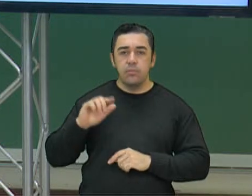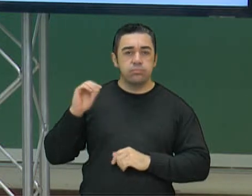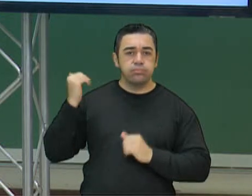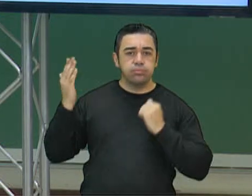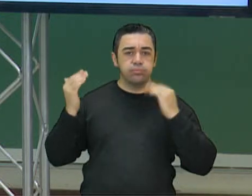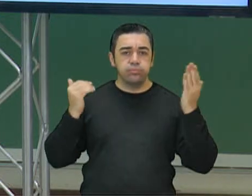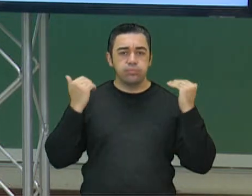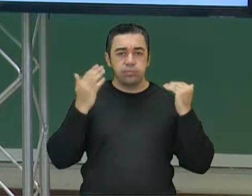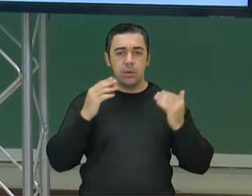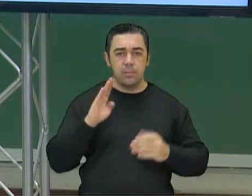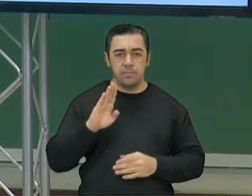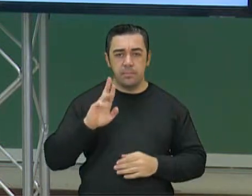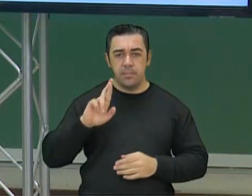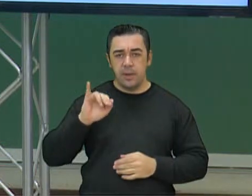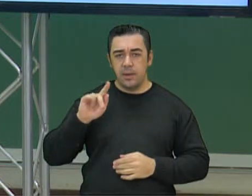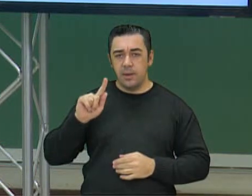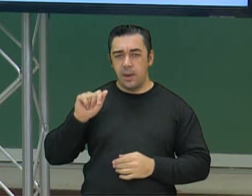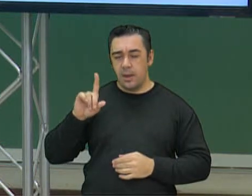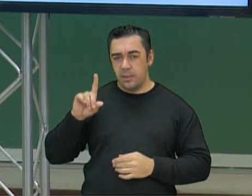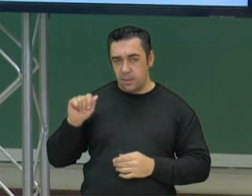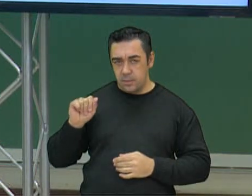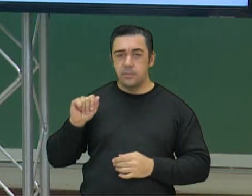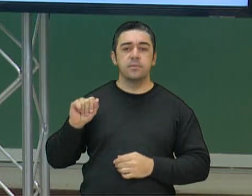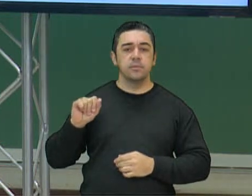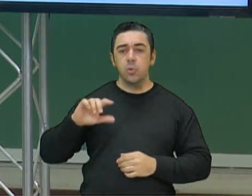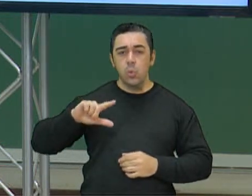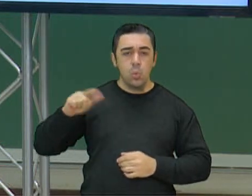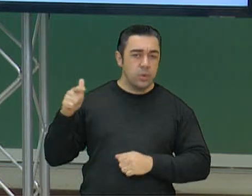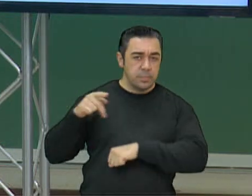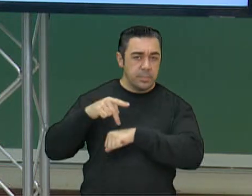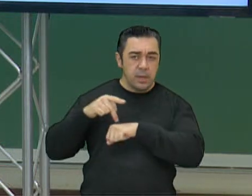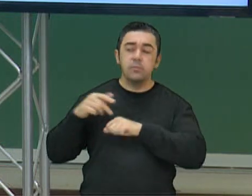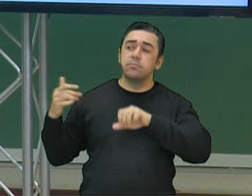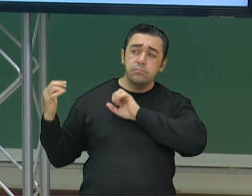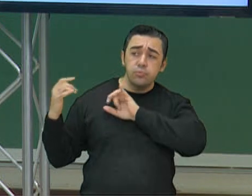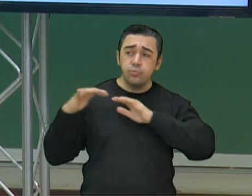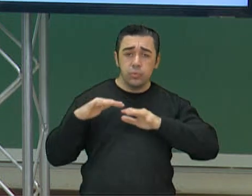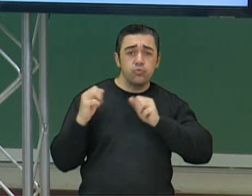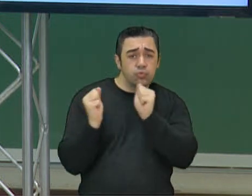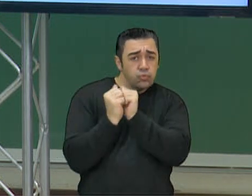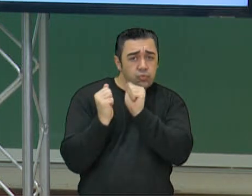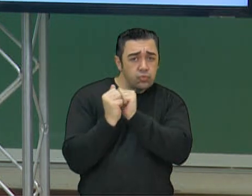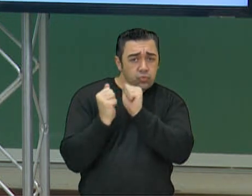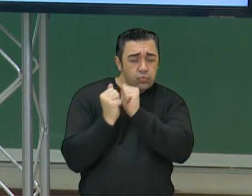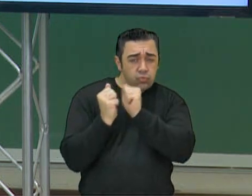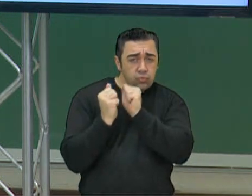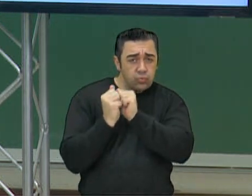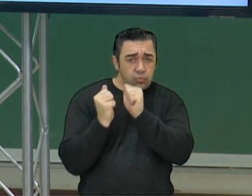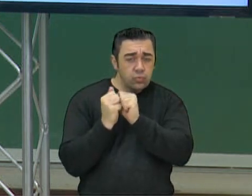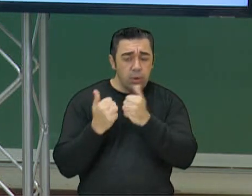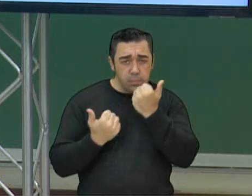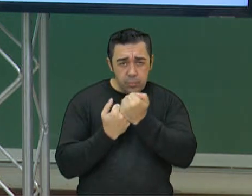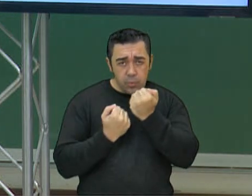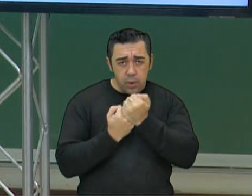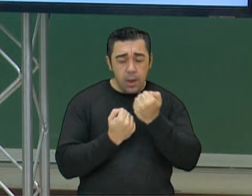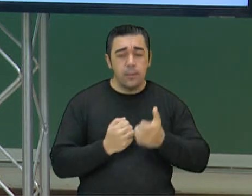Internacionais. Grupos de pessoas de vários países que iam, então, lutar a favor da Frente Popular na